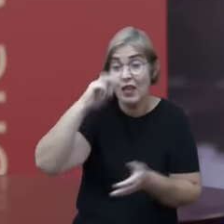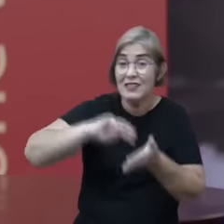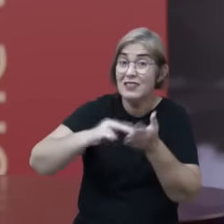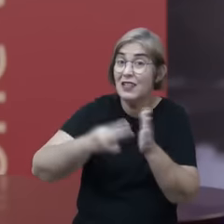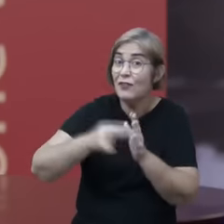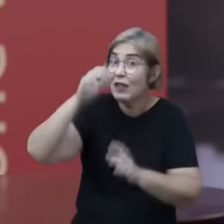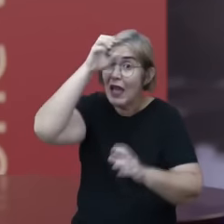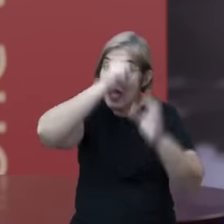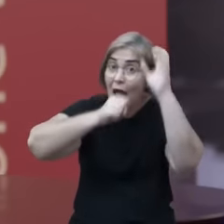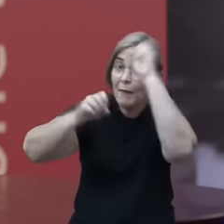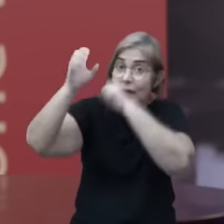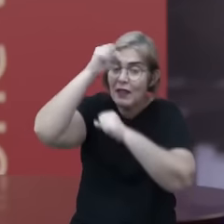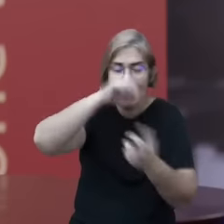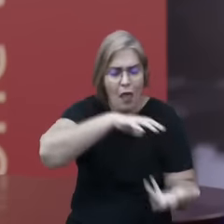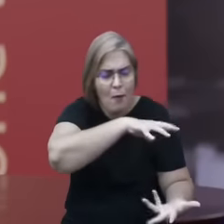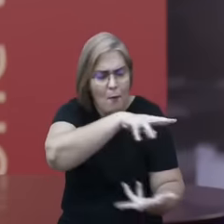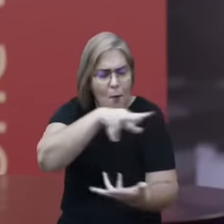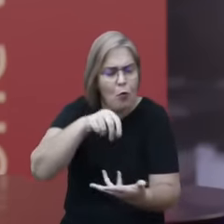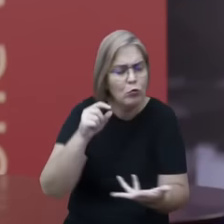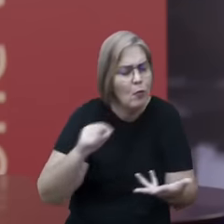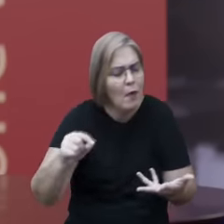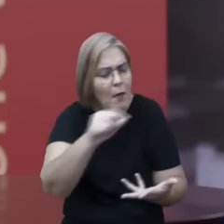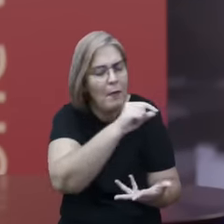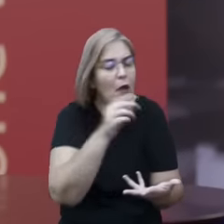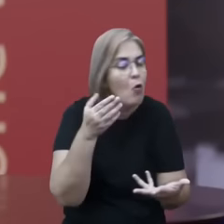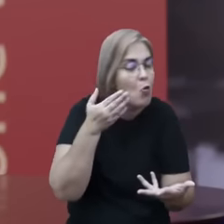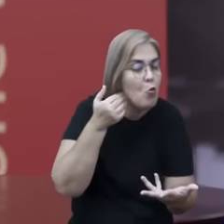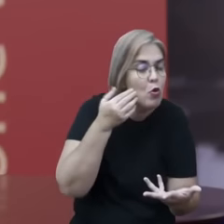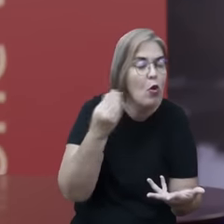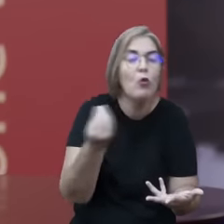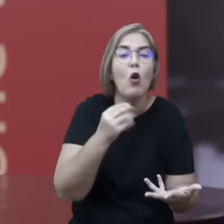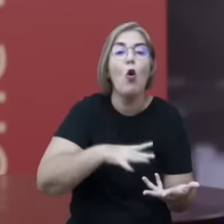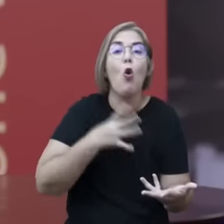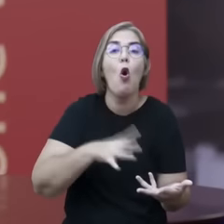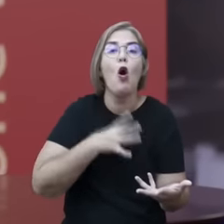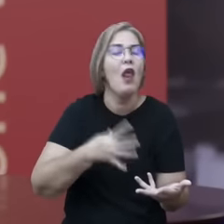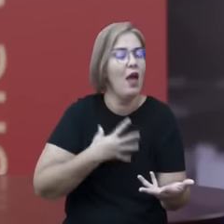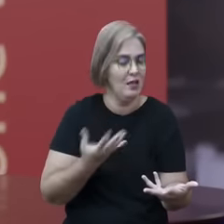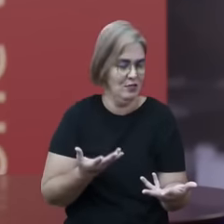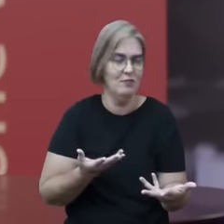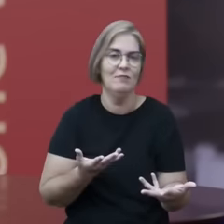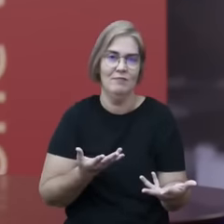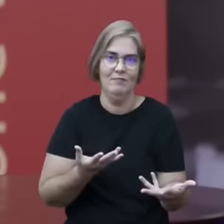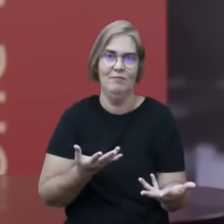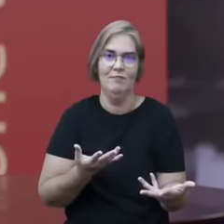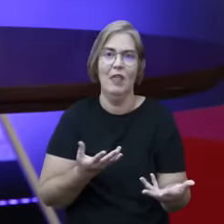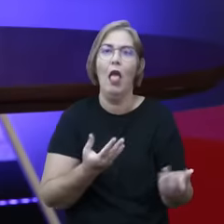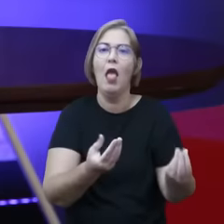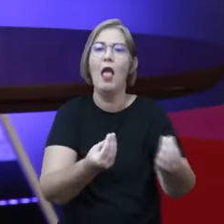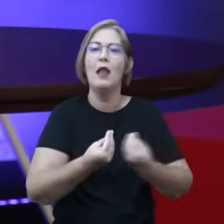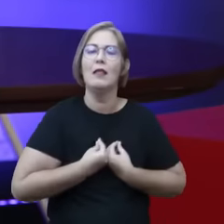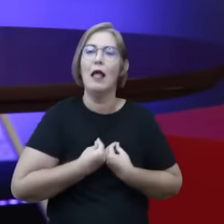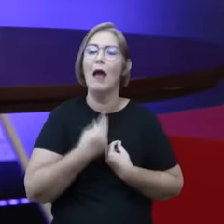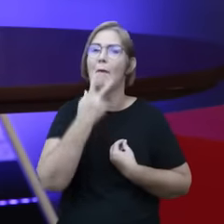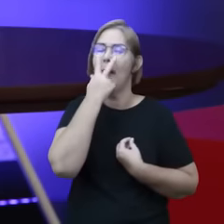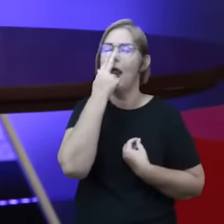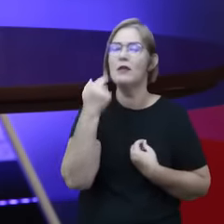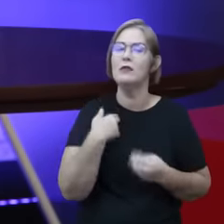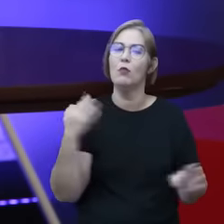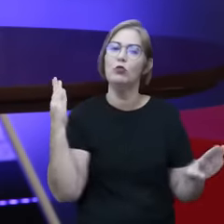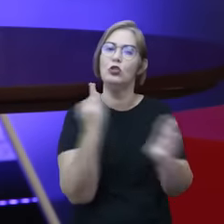é, o mundo, assim também eh o absurdo nos coloca diante de uma redescoberta do sentido do homem